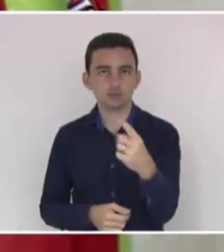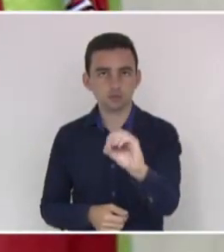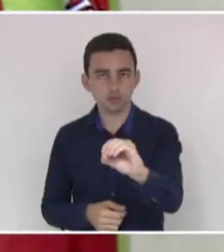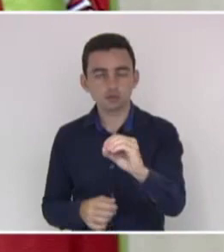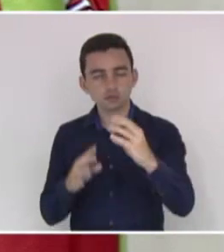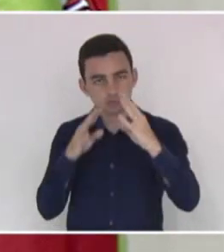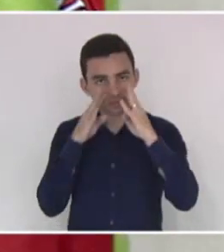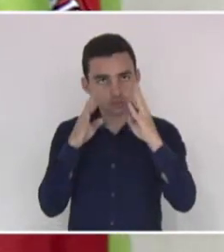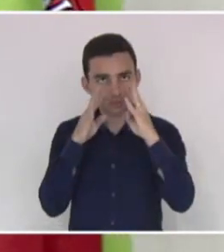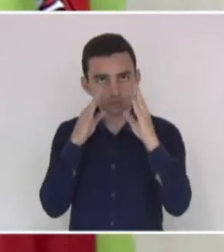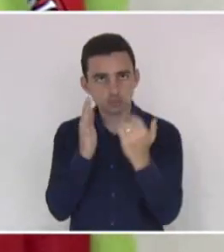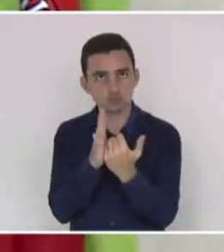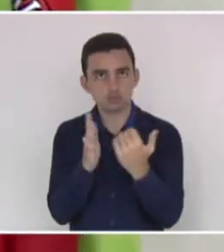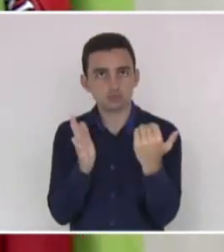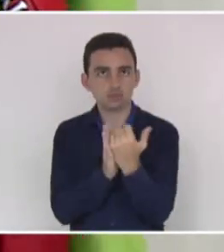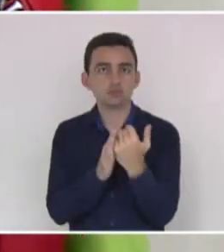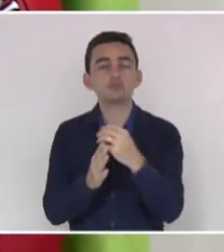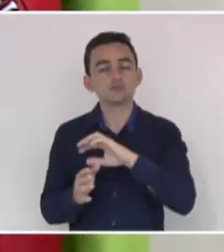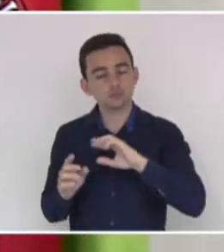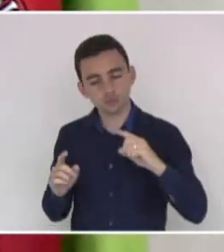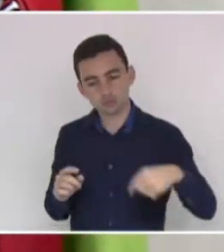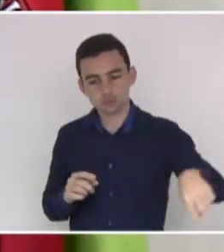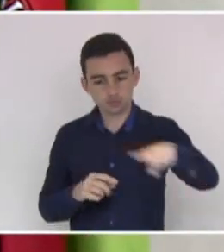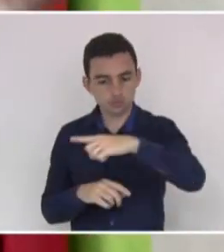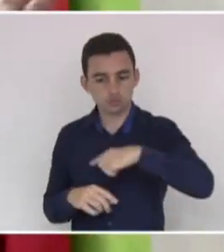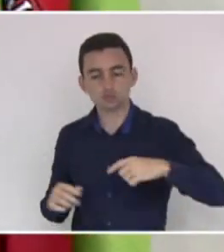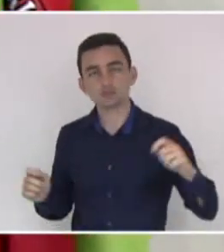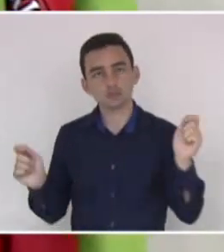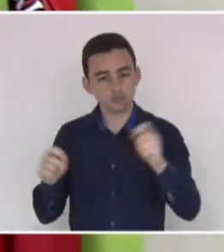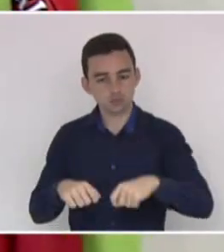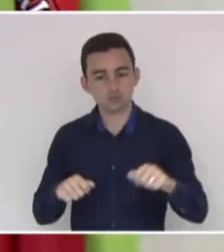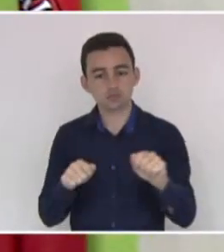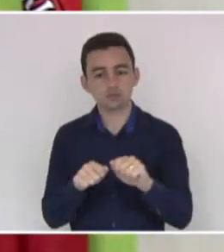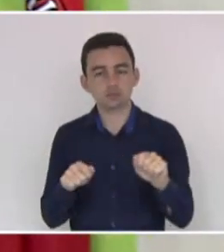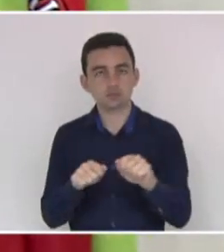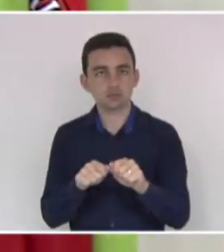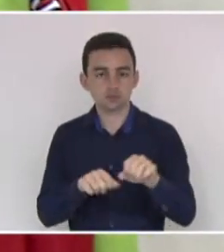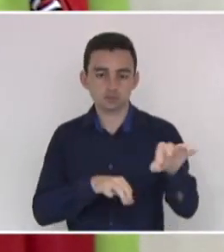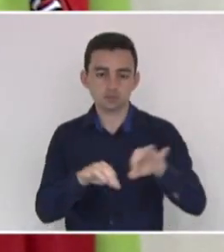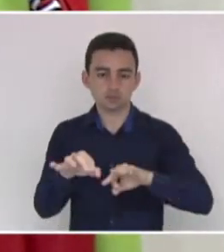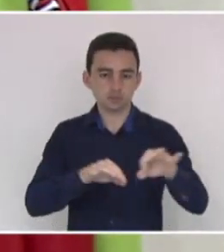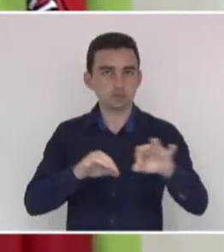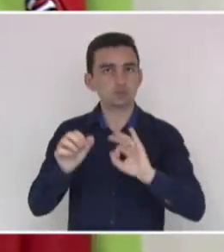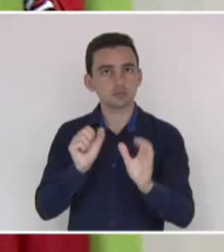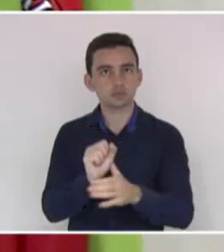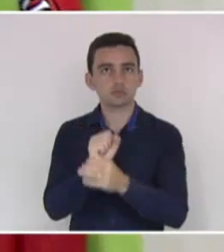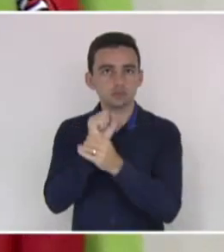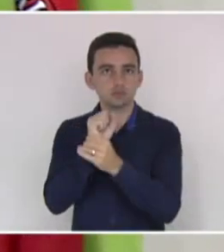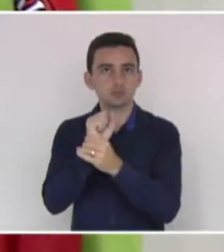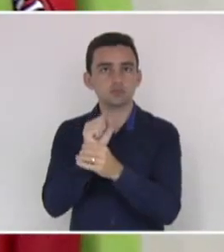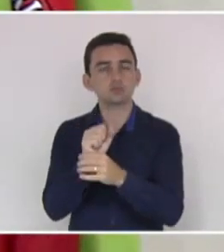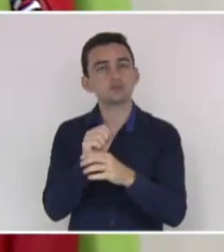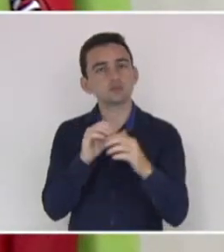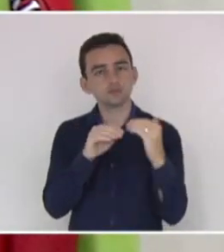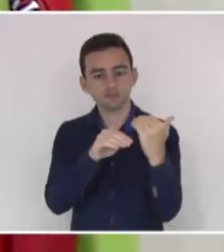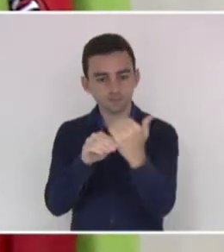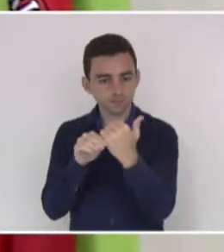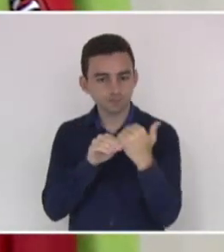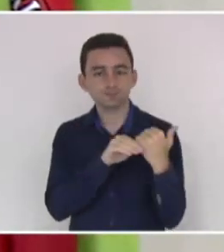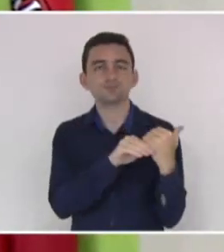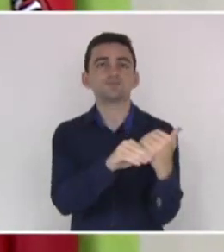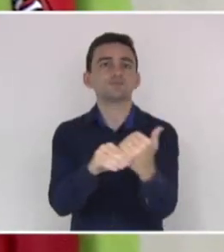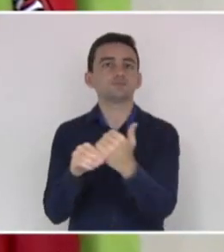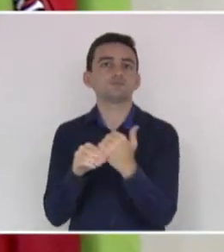atenção e para que nós possamos fazer as ações de segurança que dê mais estabilidade, mais